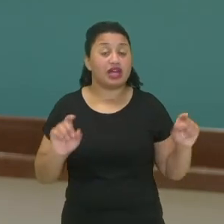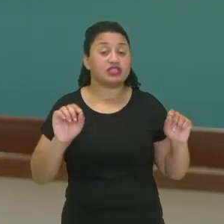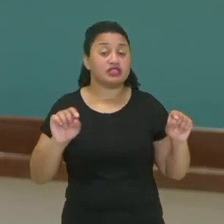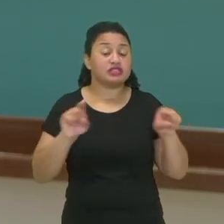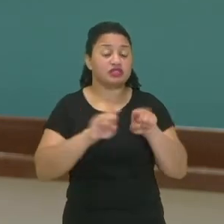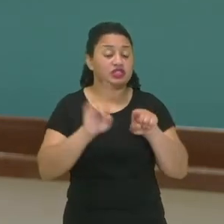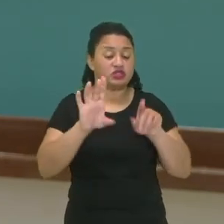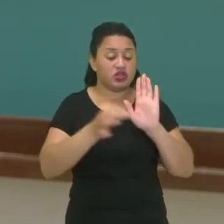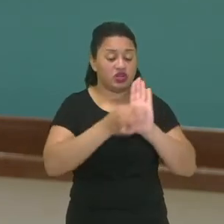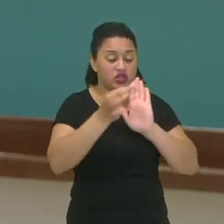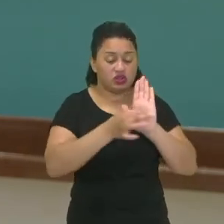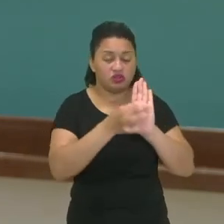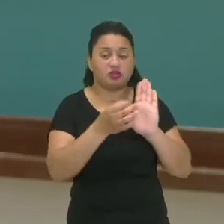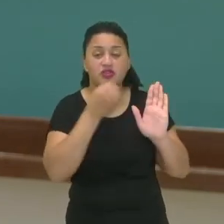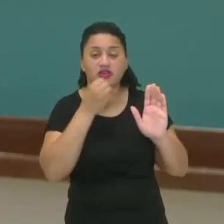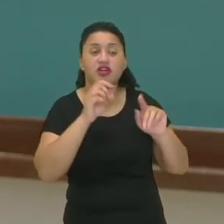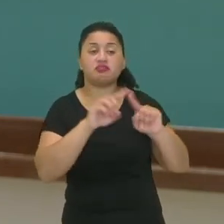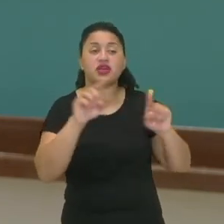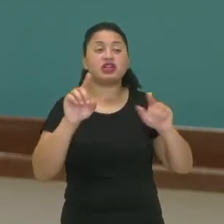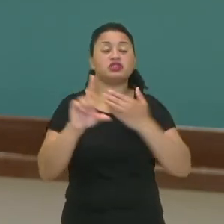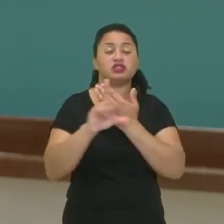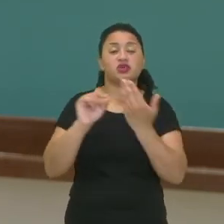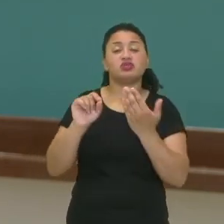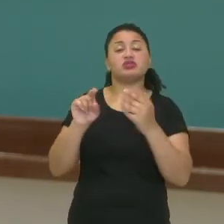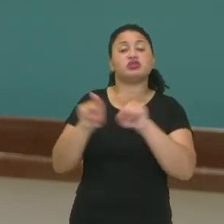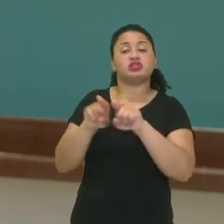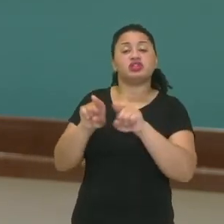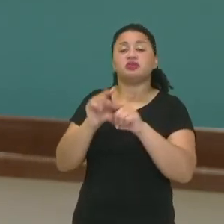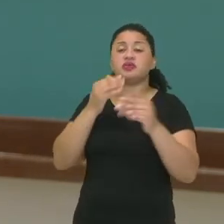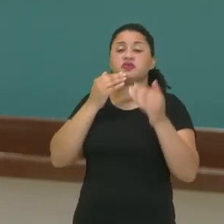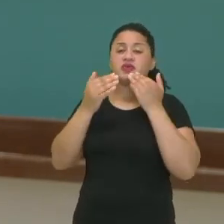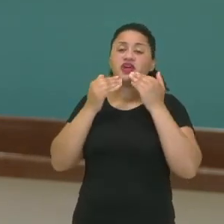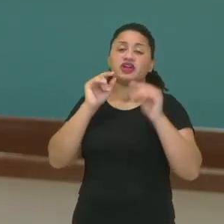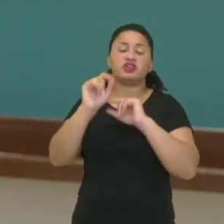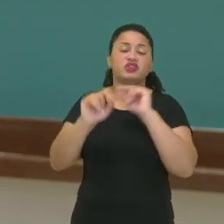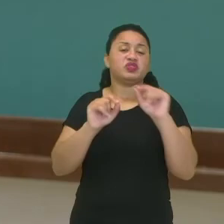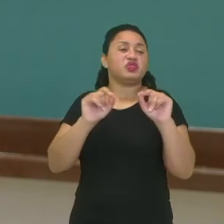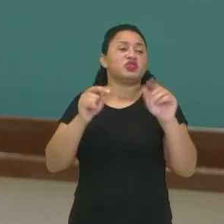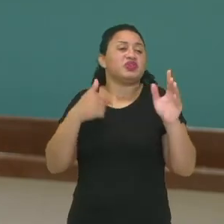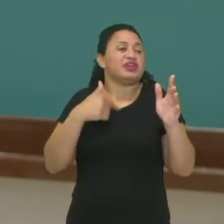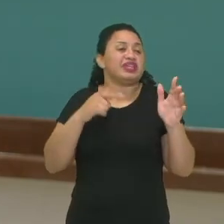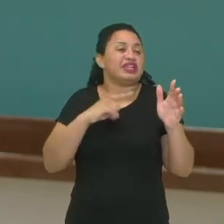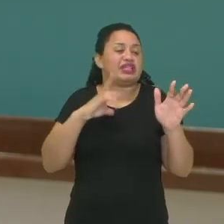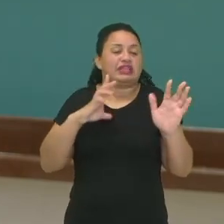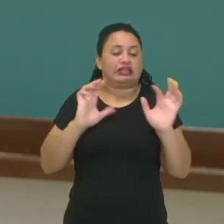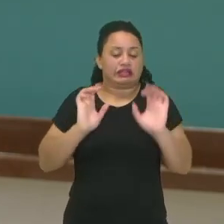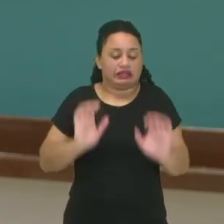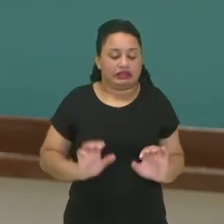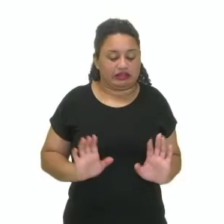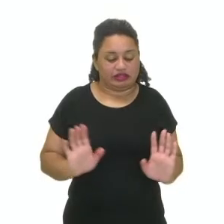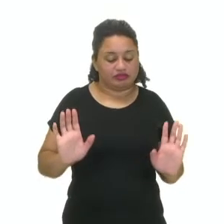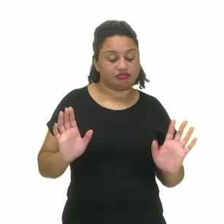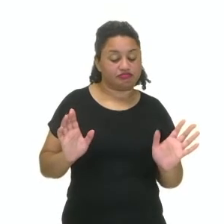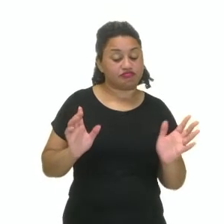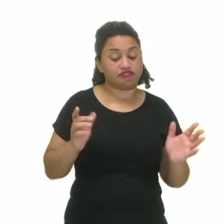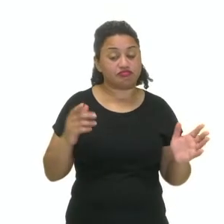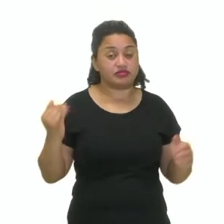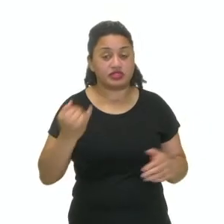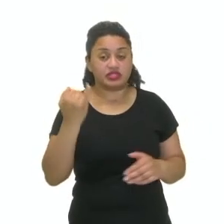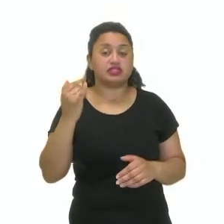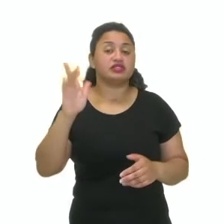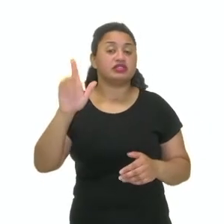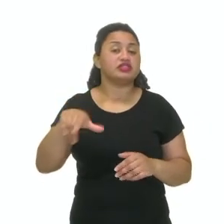com a lógica, o autor implicitamente apela, por exemplo, à adoção de comportamentos sustentáveis. Isso